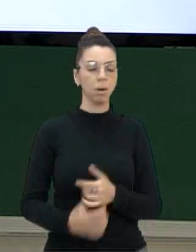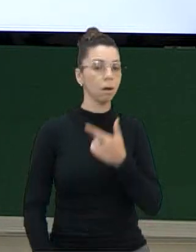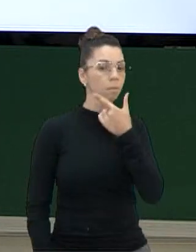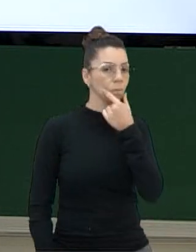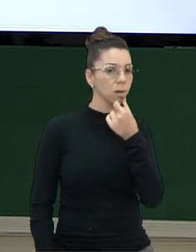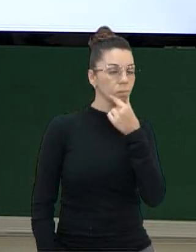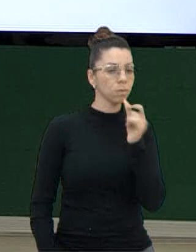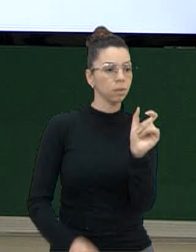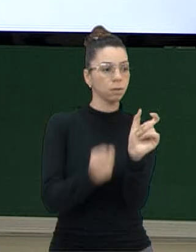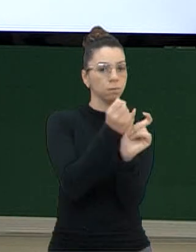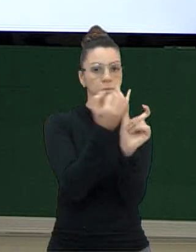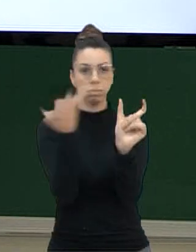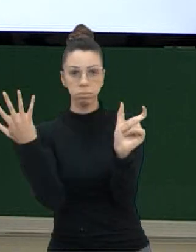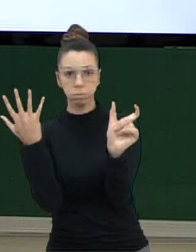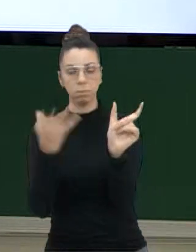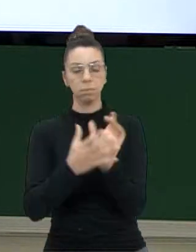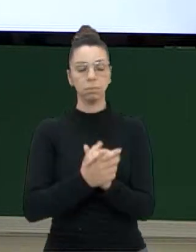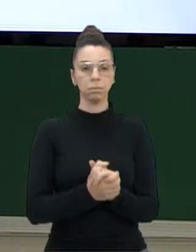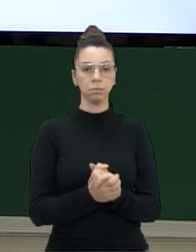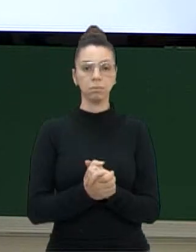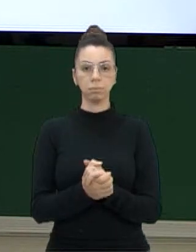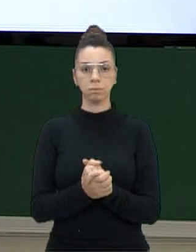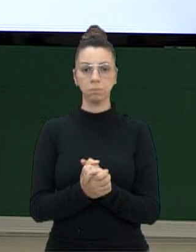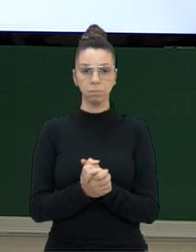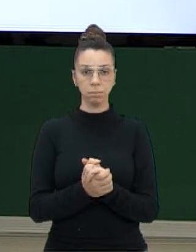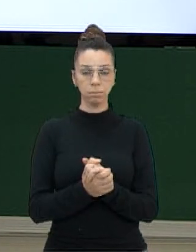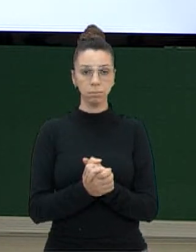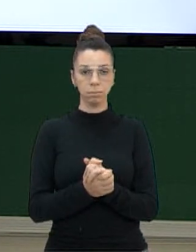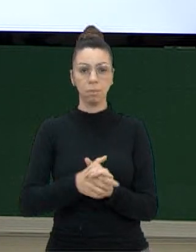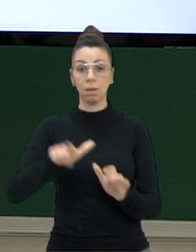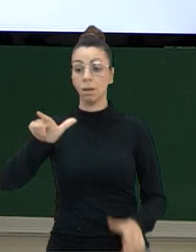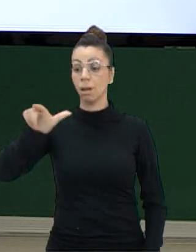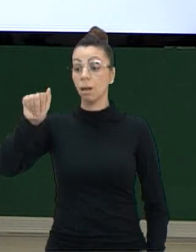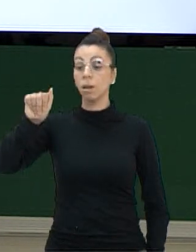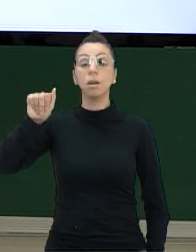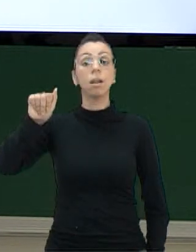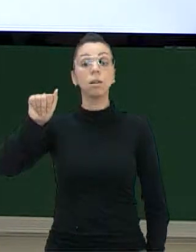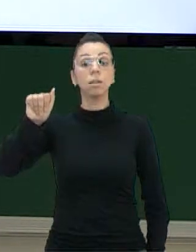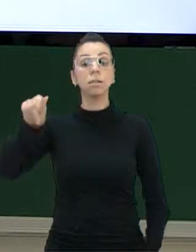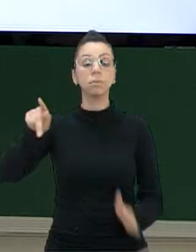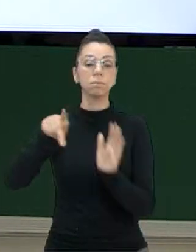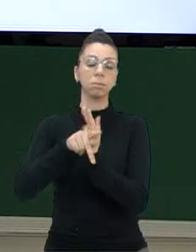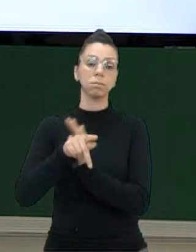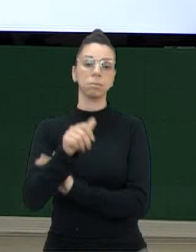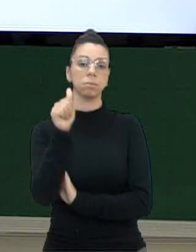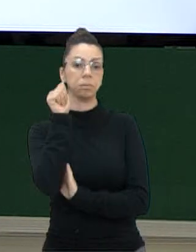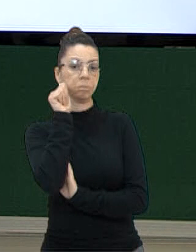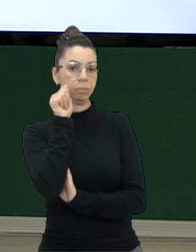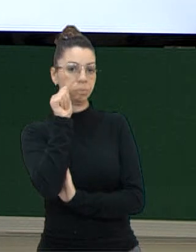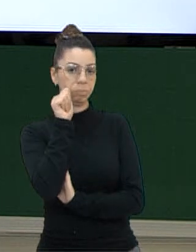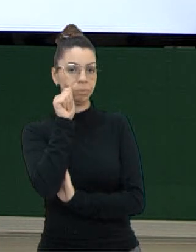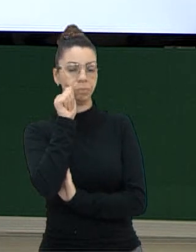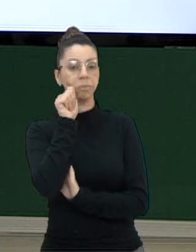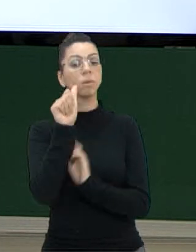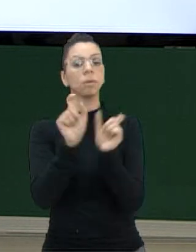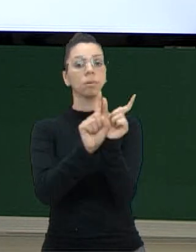masculino plural. Aspiradora, la aspiradora, palavra feminina singular. Era